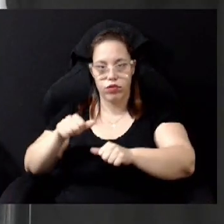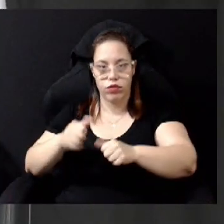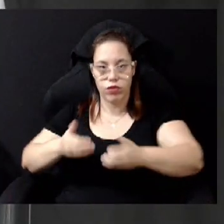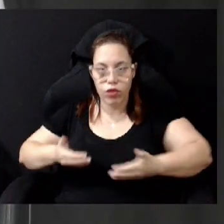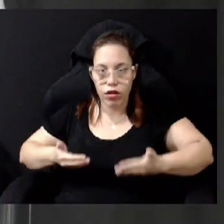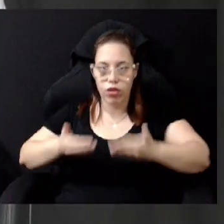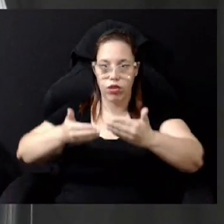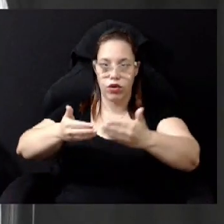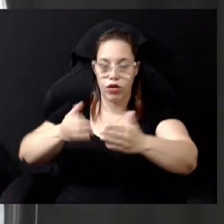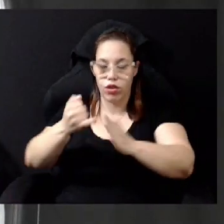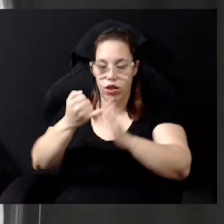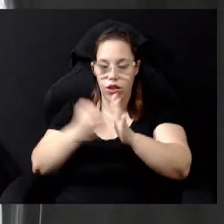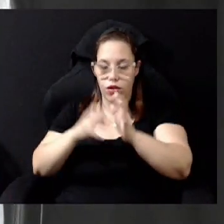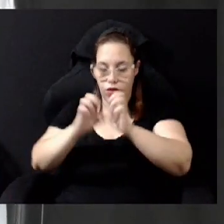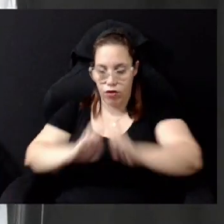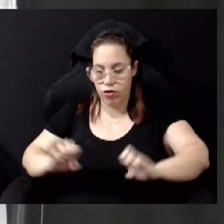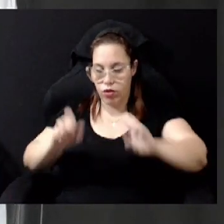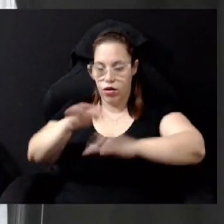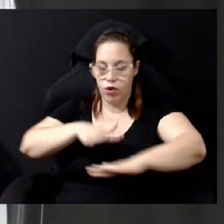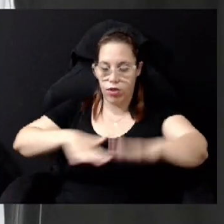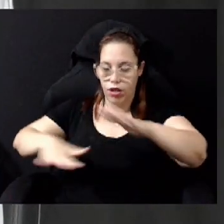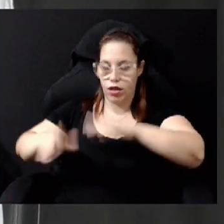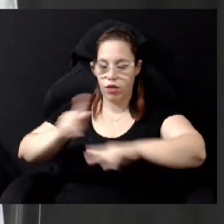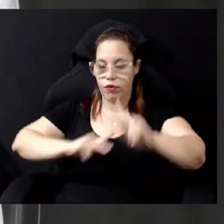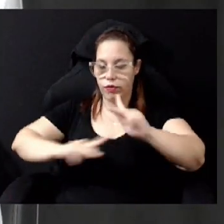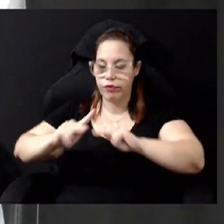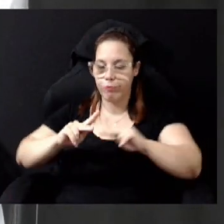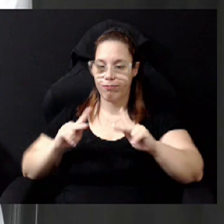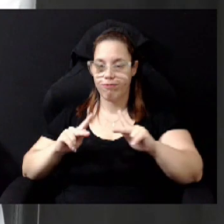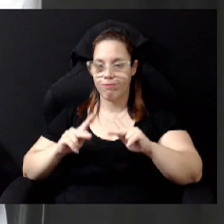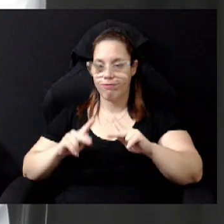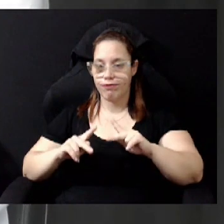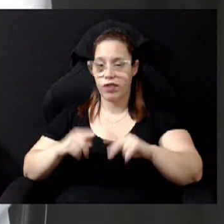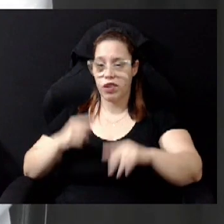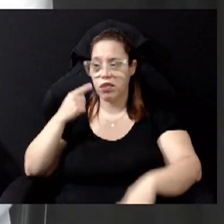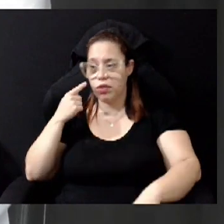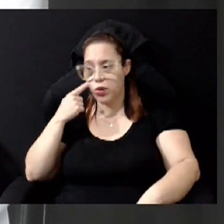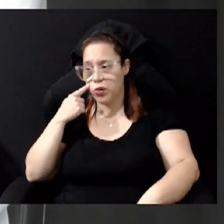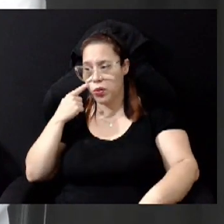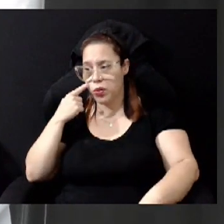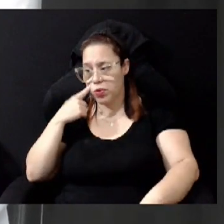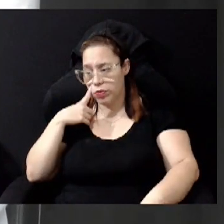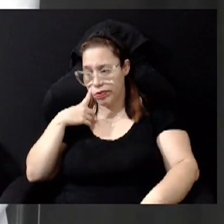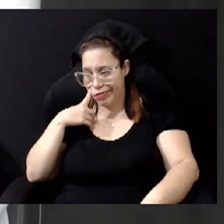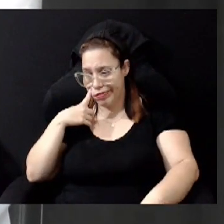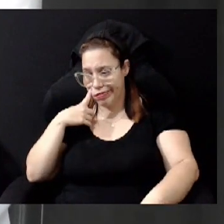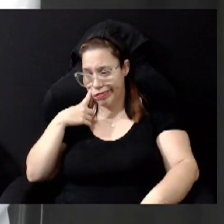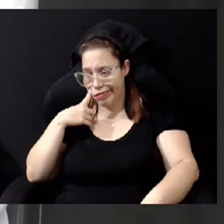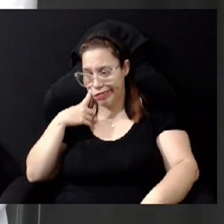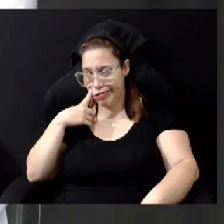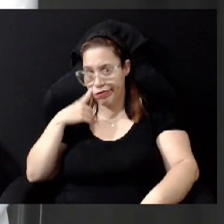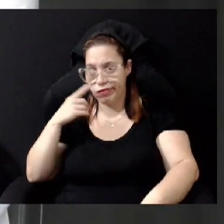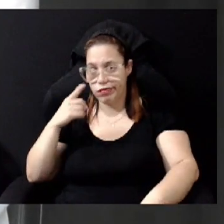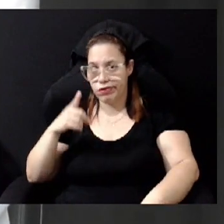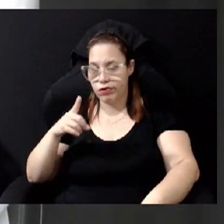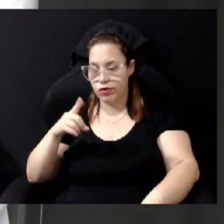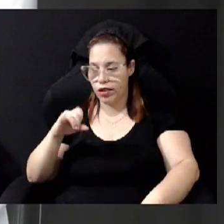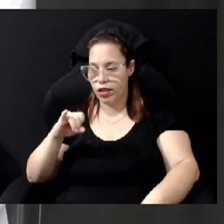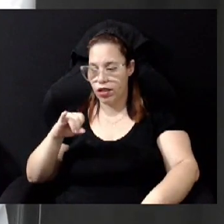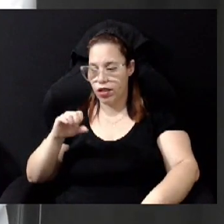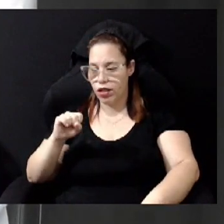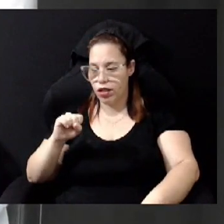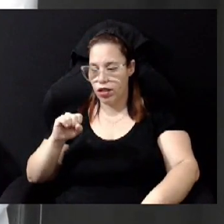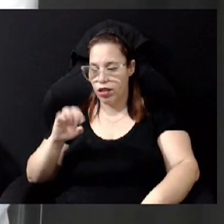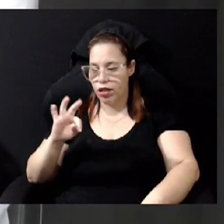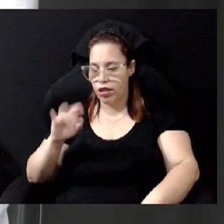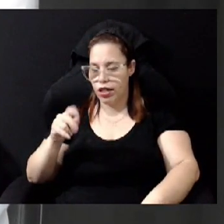para esta população que ficou, se você olhar, veja bem, distrito de Sousas, distrito de Barão,